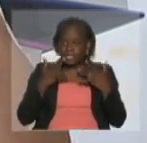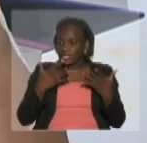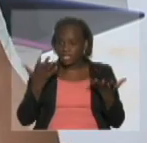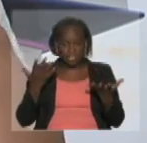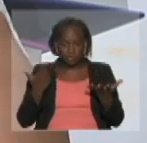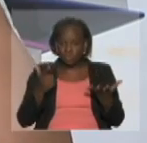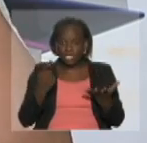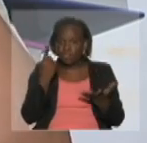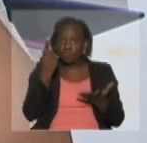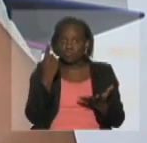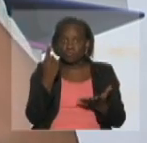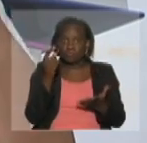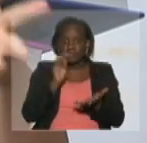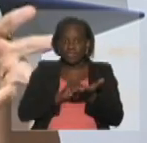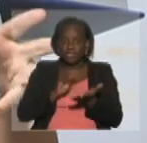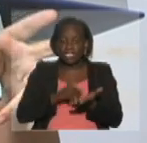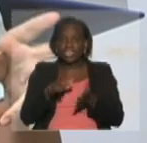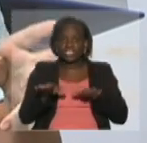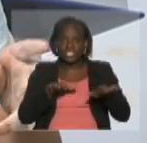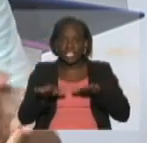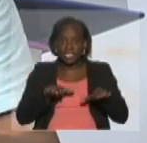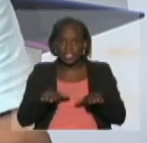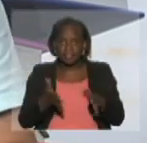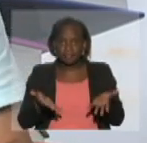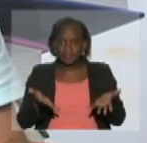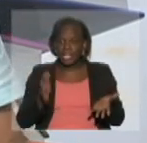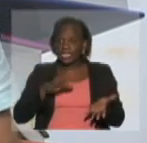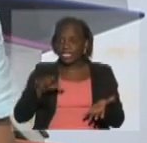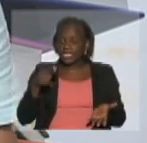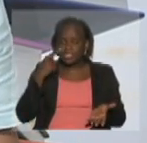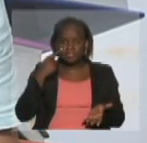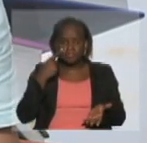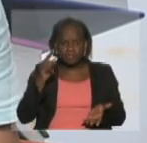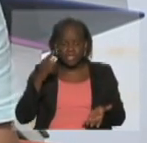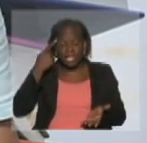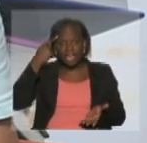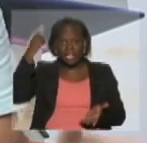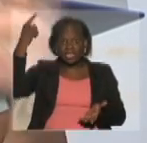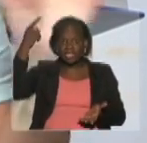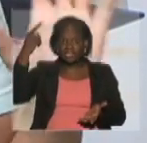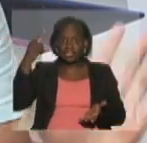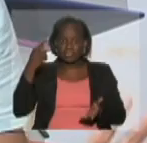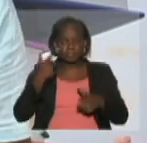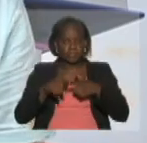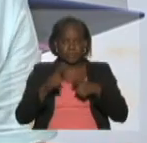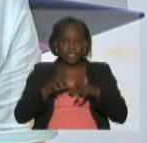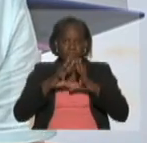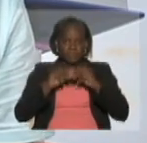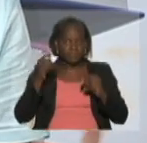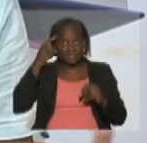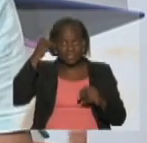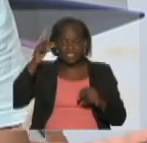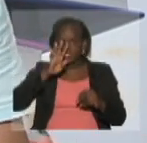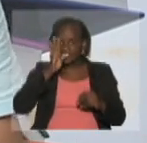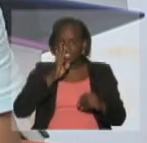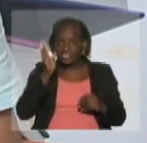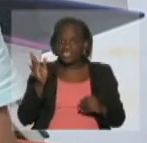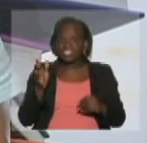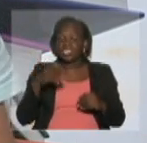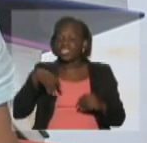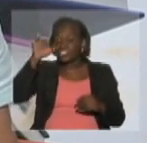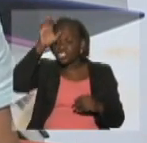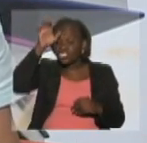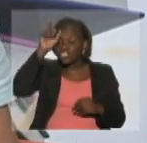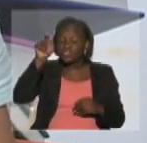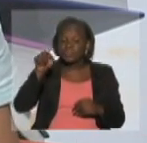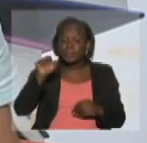não tinha um personagem, que era um jacaré. E uma criança tem uma ideia solúcio lunática fantástica. Assim, tio,